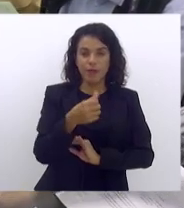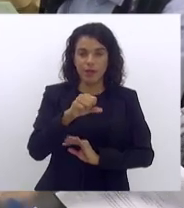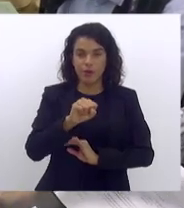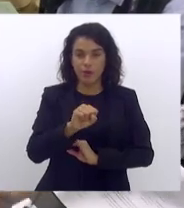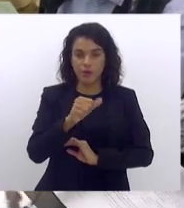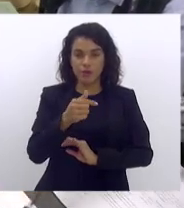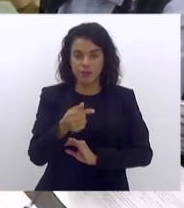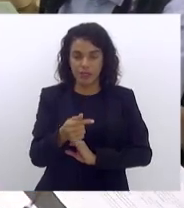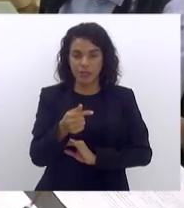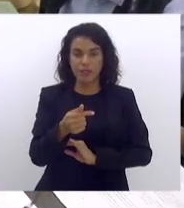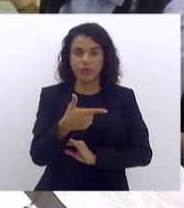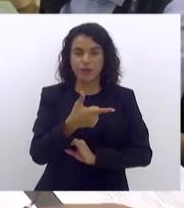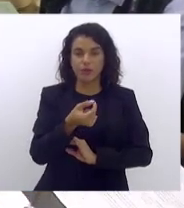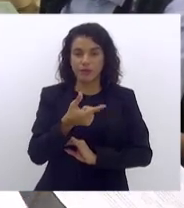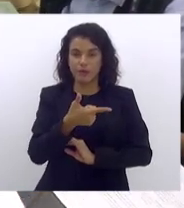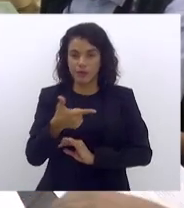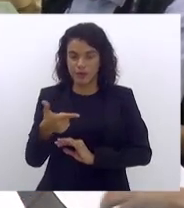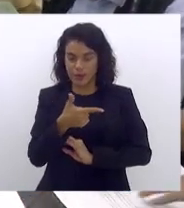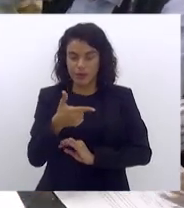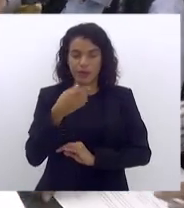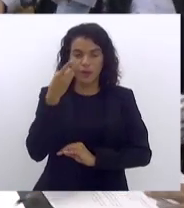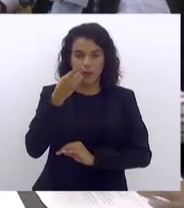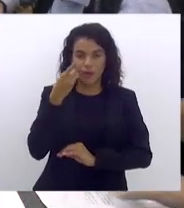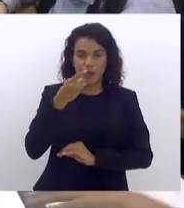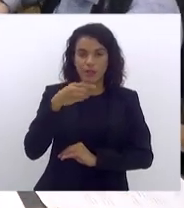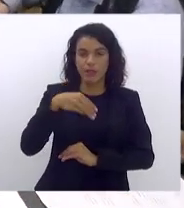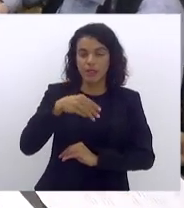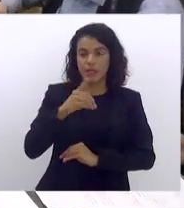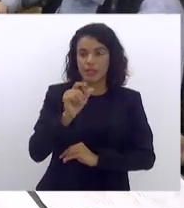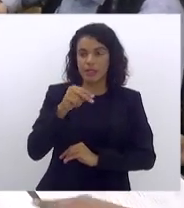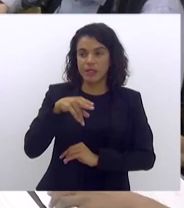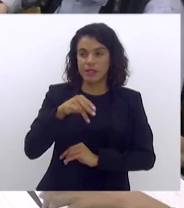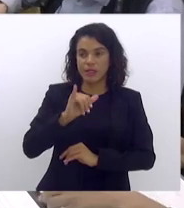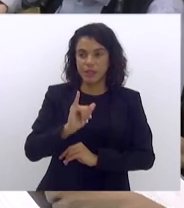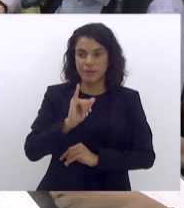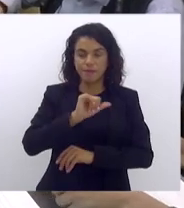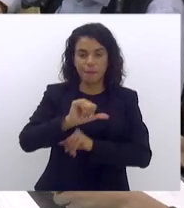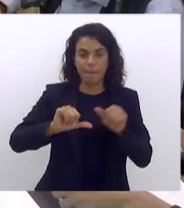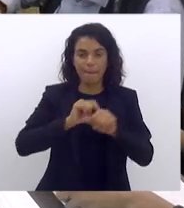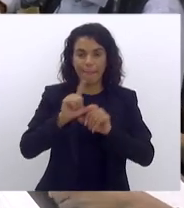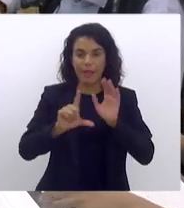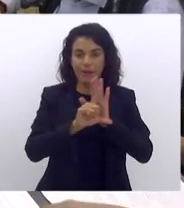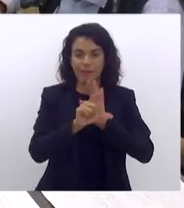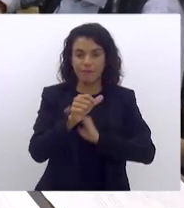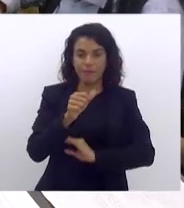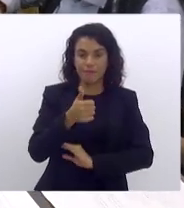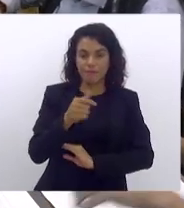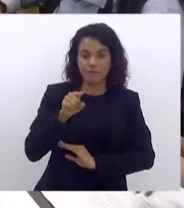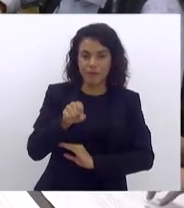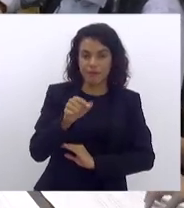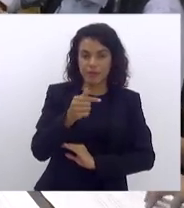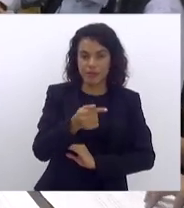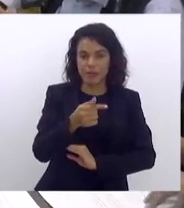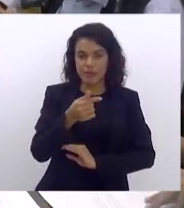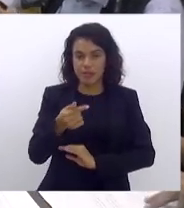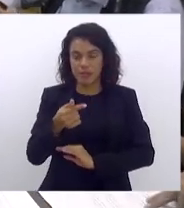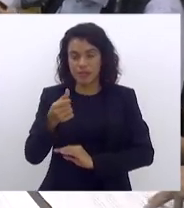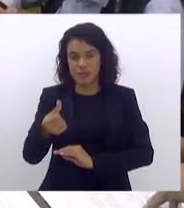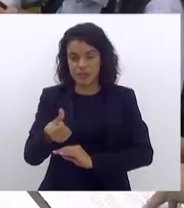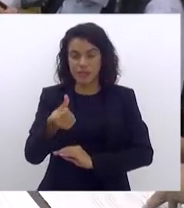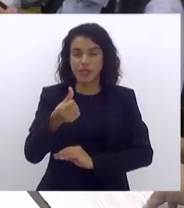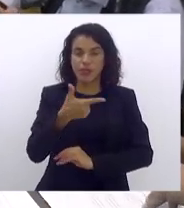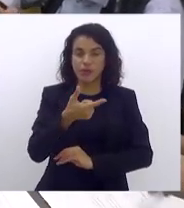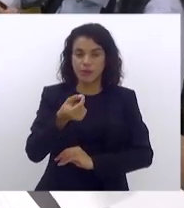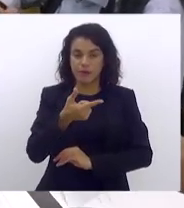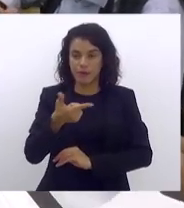6187 de 2022, de autoria da deputada Dani Monteiro, que altera a Lei 9.776, de 4 de julho de